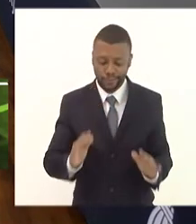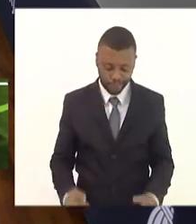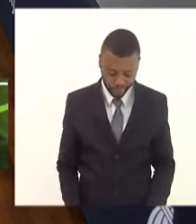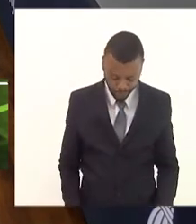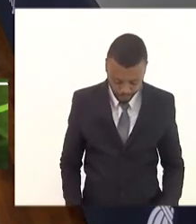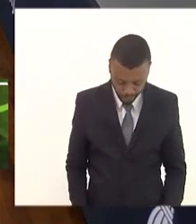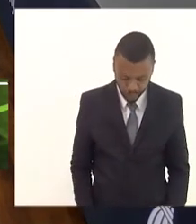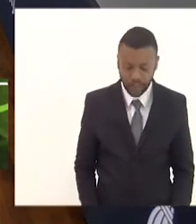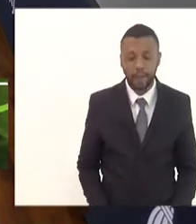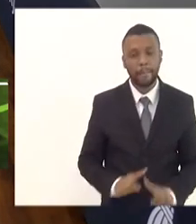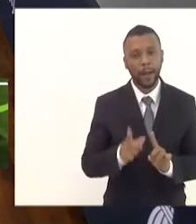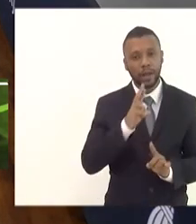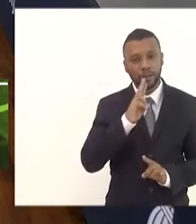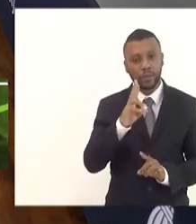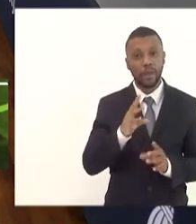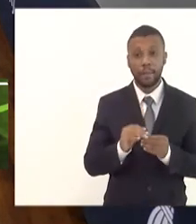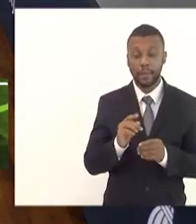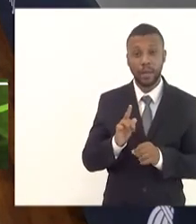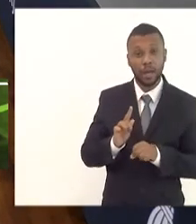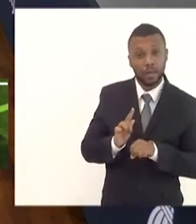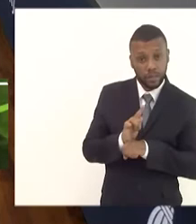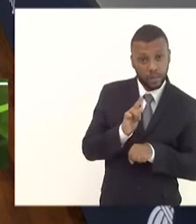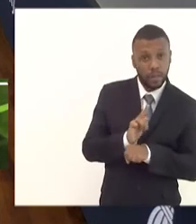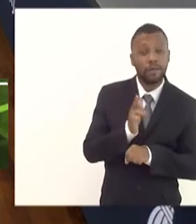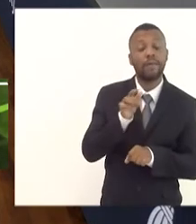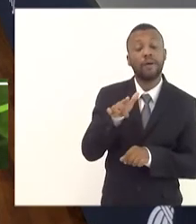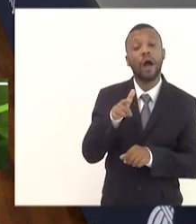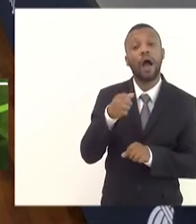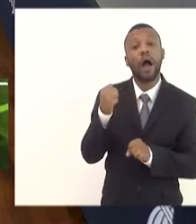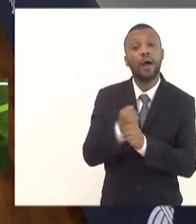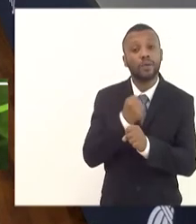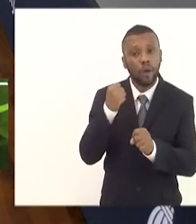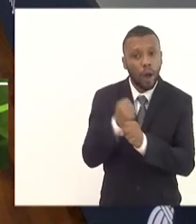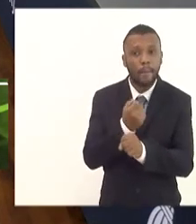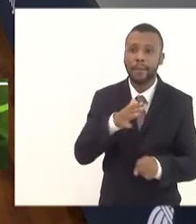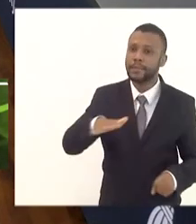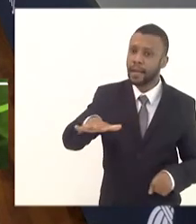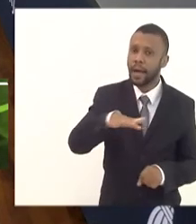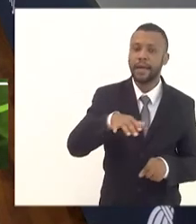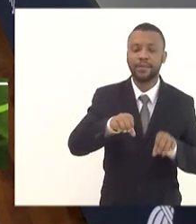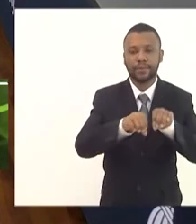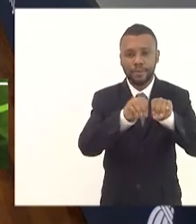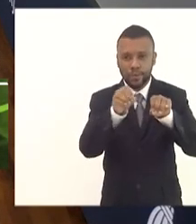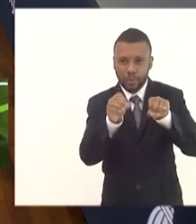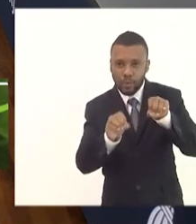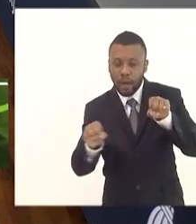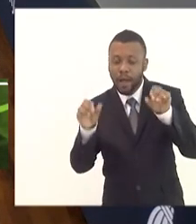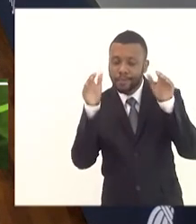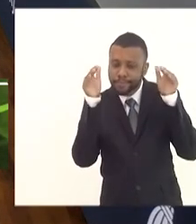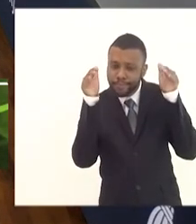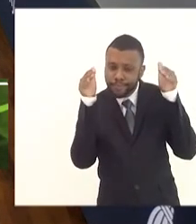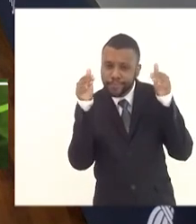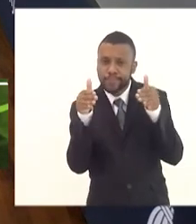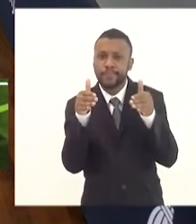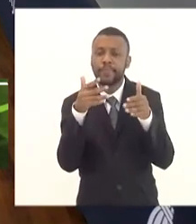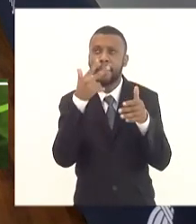mas, assim, pela, respondendo pela minha gerência, que são as obras que foram... É, a tua de canalização é um pouco mais, um pouquinho mais controlado. Mais sim, difícil. E